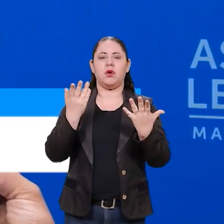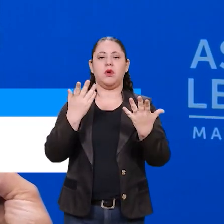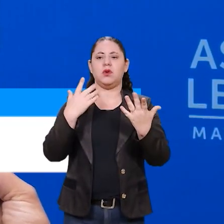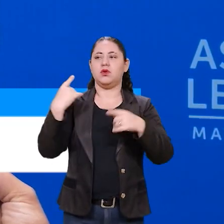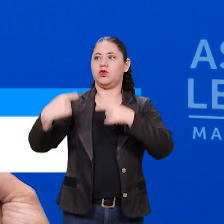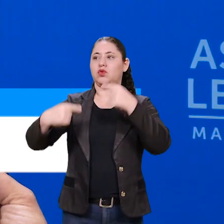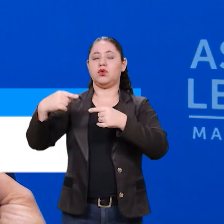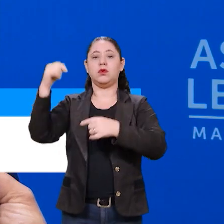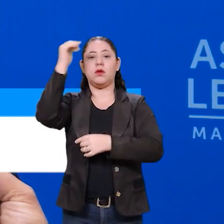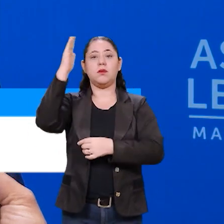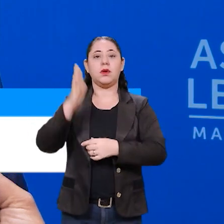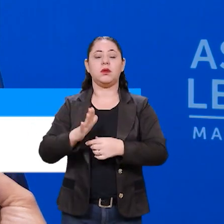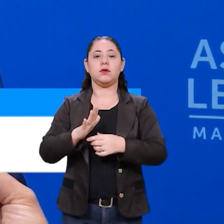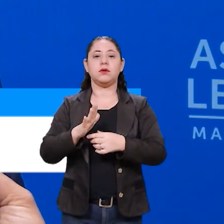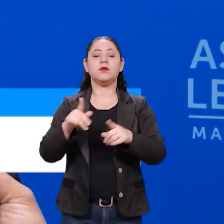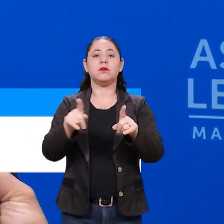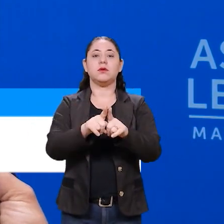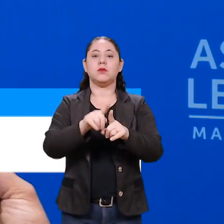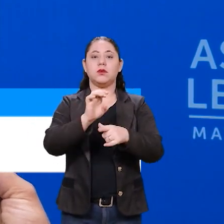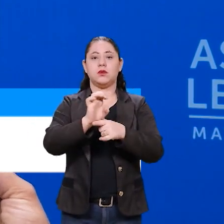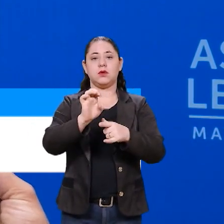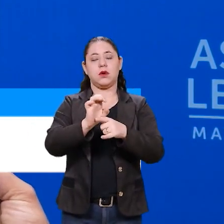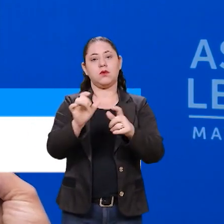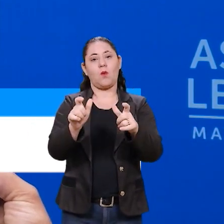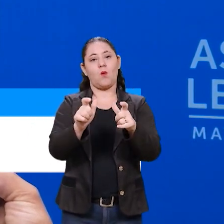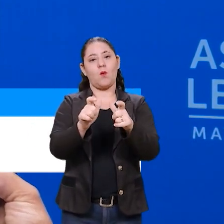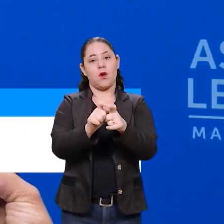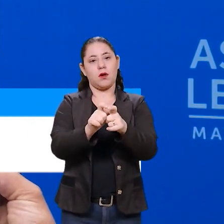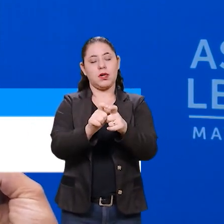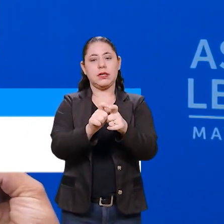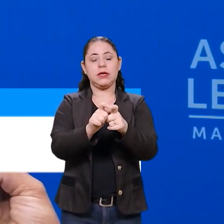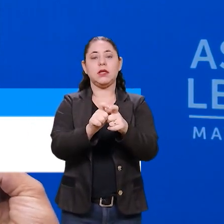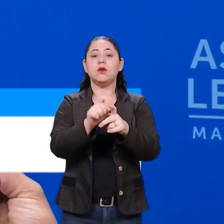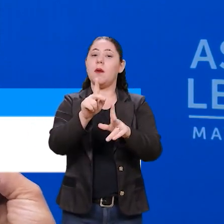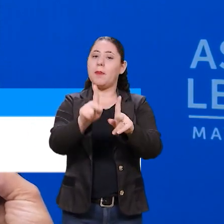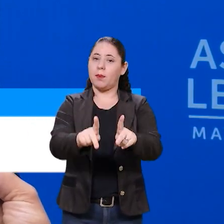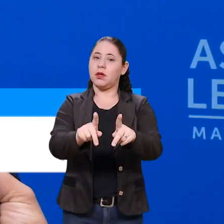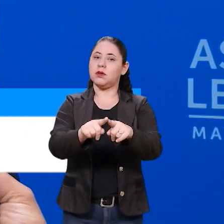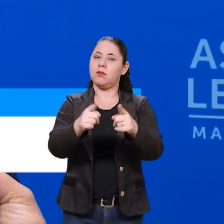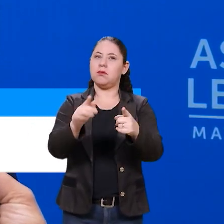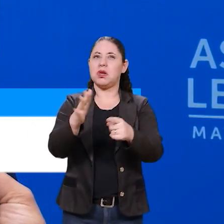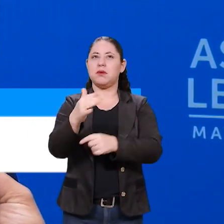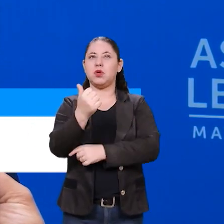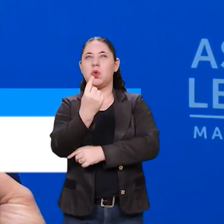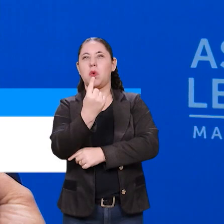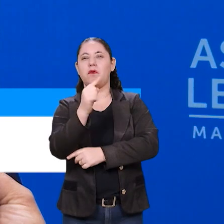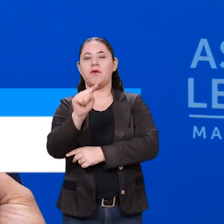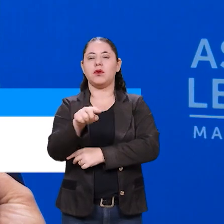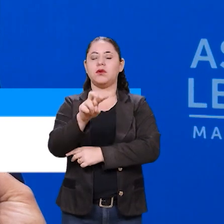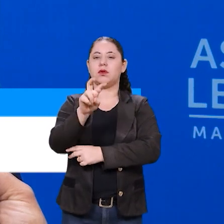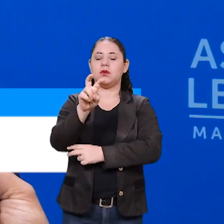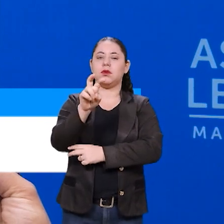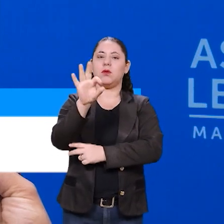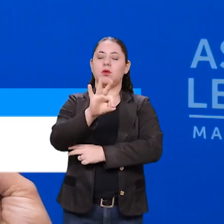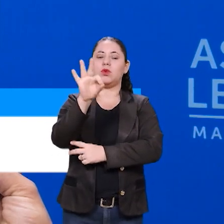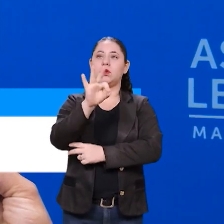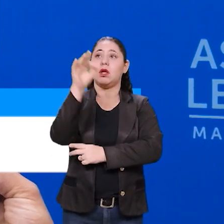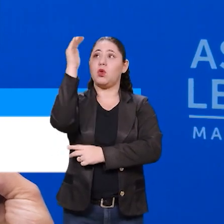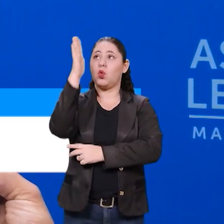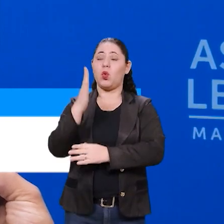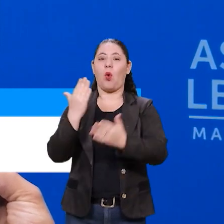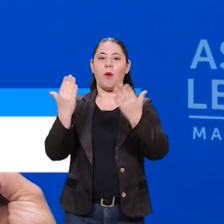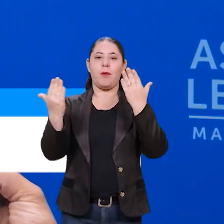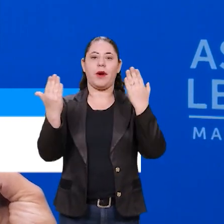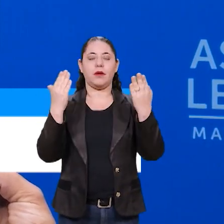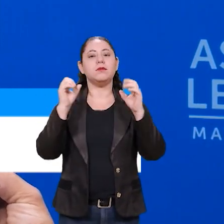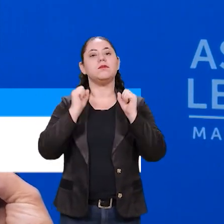sociedade não pode ficar a reboque do que é discutido nacionalmente, e o Mato Grosso do Sul, embora seja um estado pequeno de população, com cerca